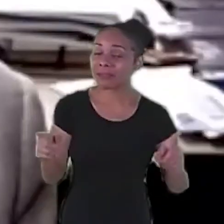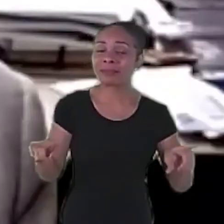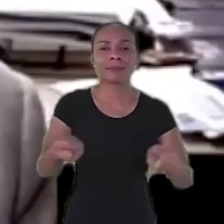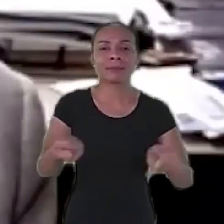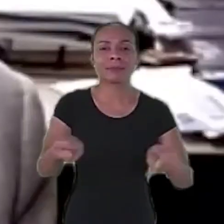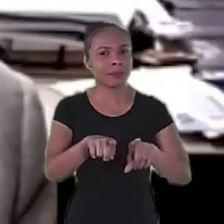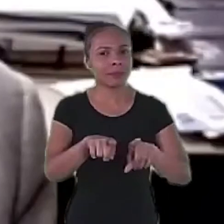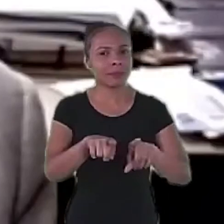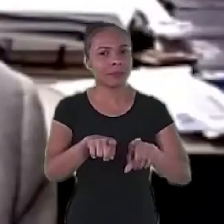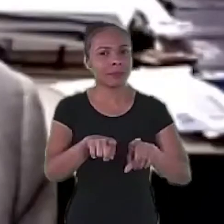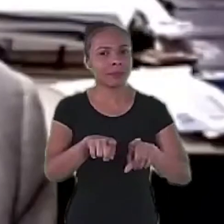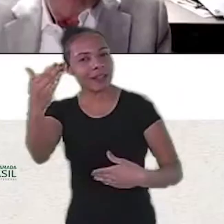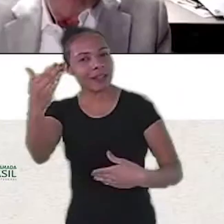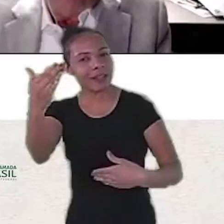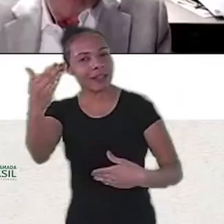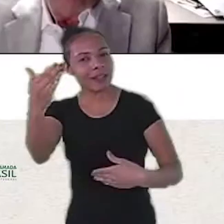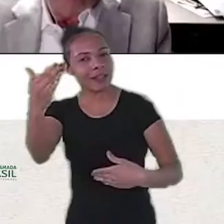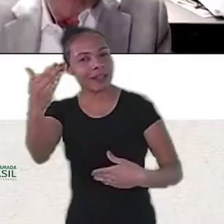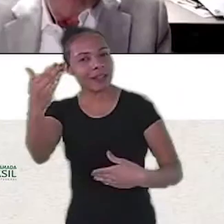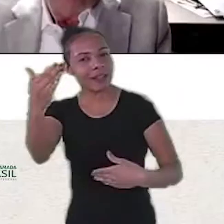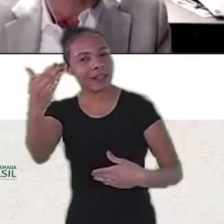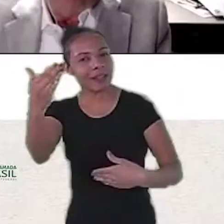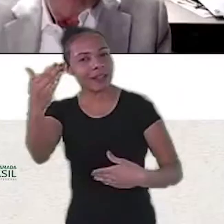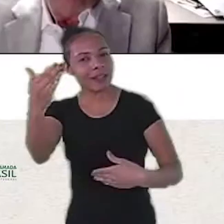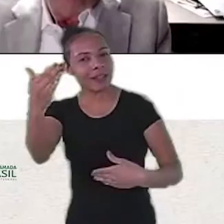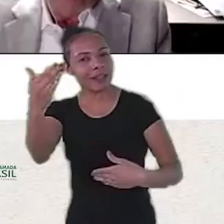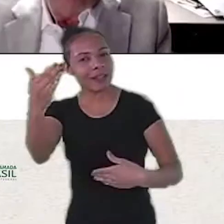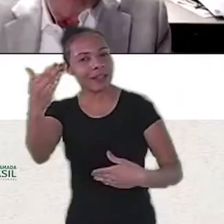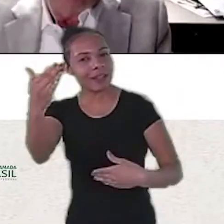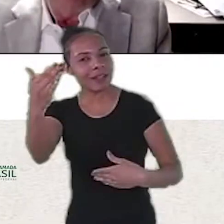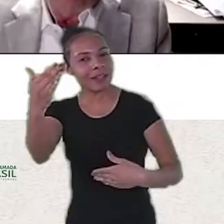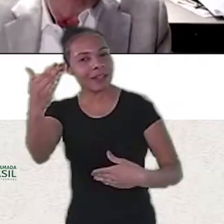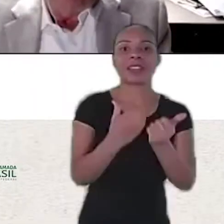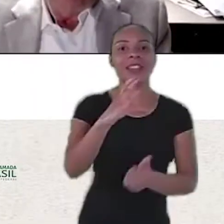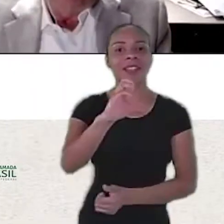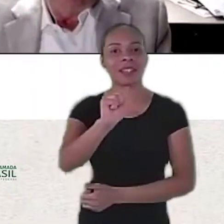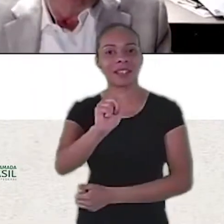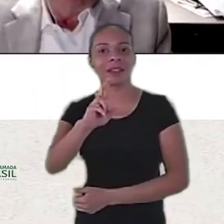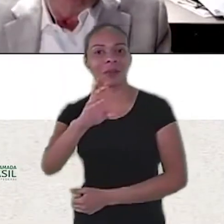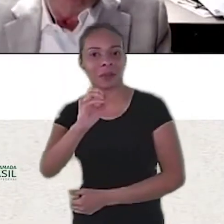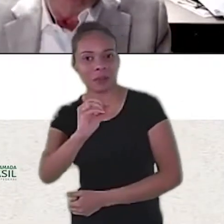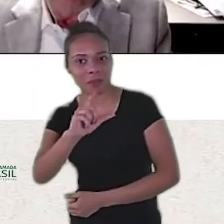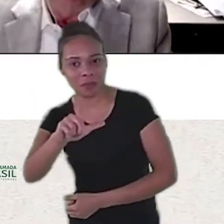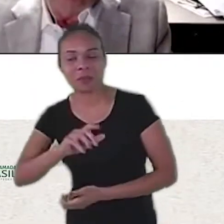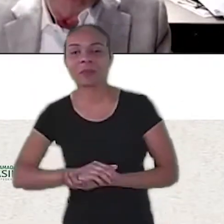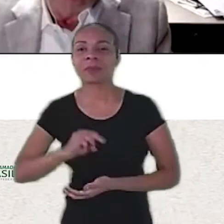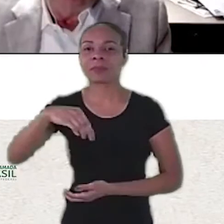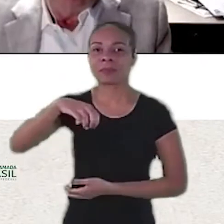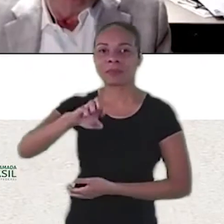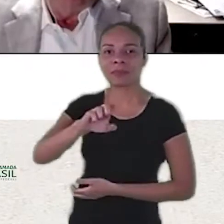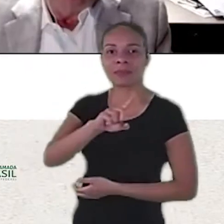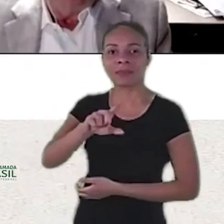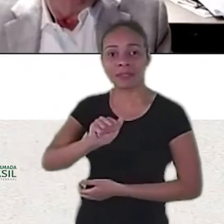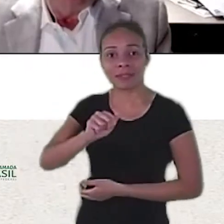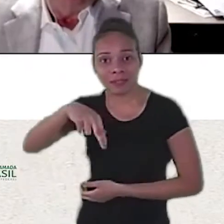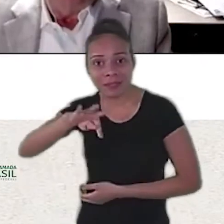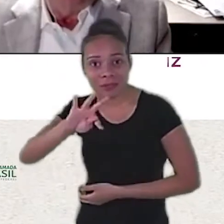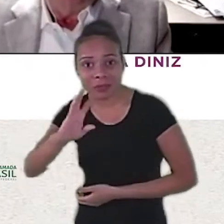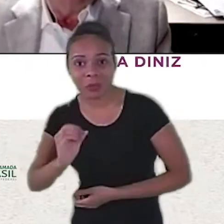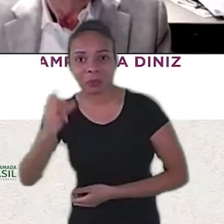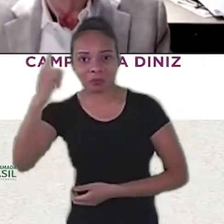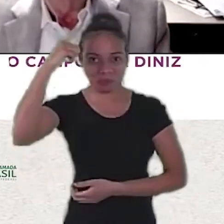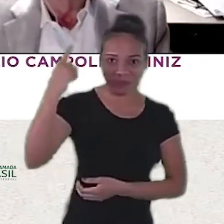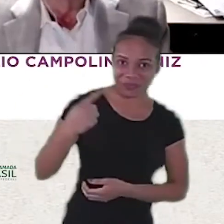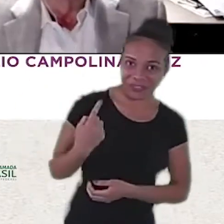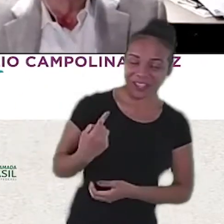nossa parceira que está aqui, a Carol Mesanto. Muito obrigado, Carol, por seu